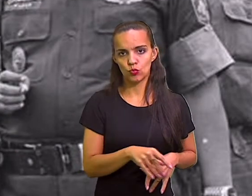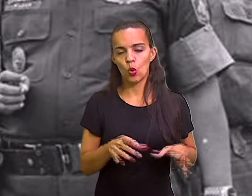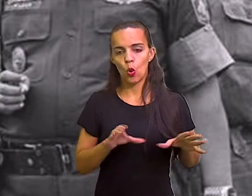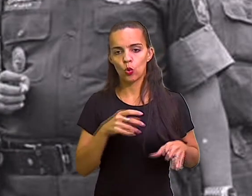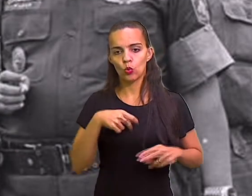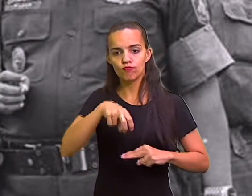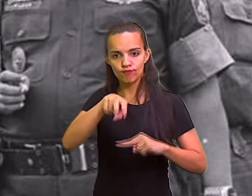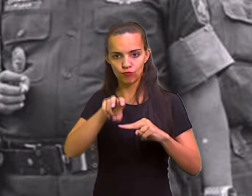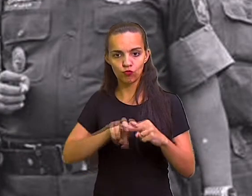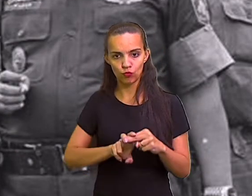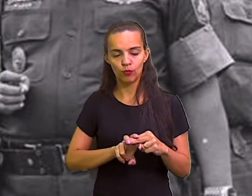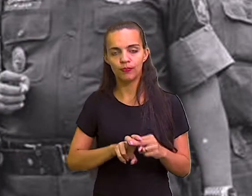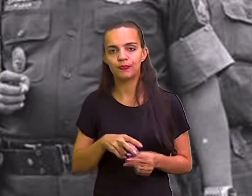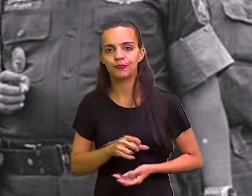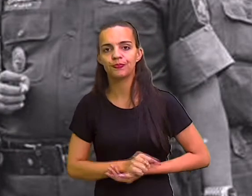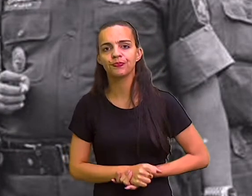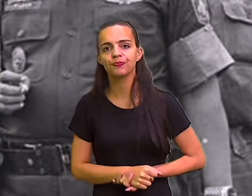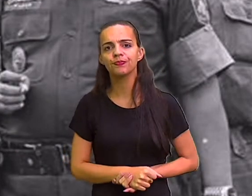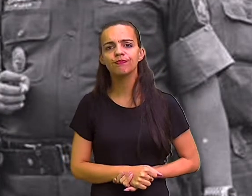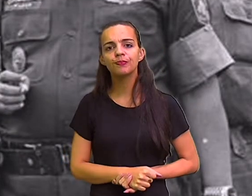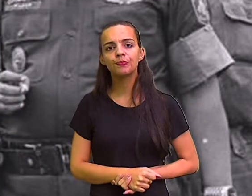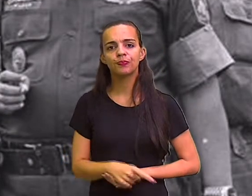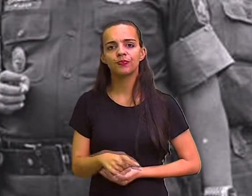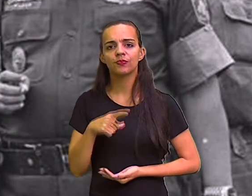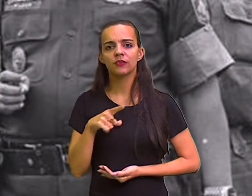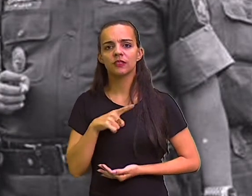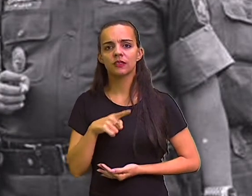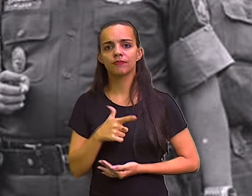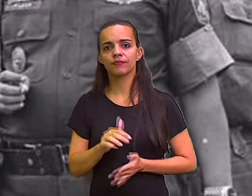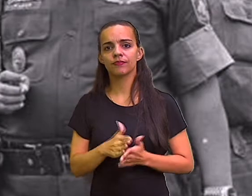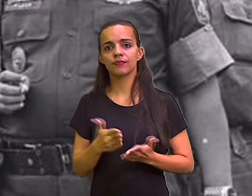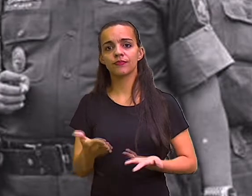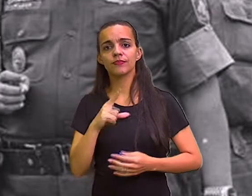entregando o poder ao seu vice, Habib.